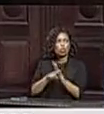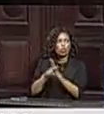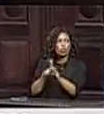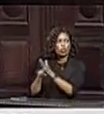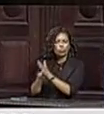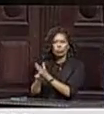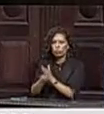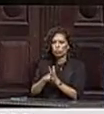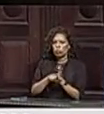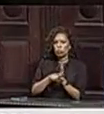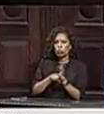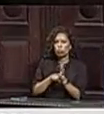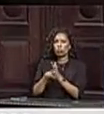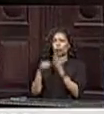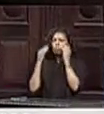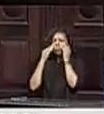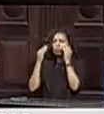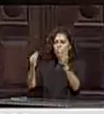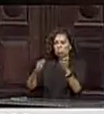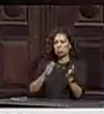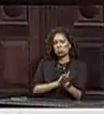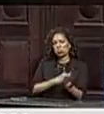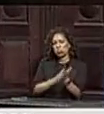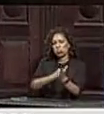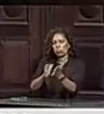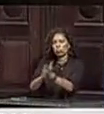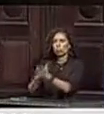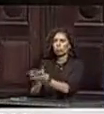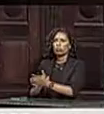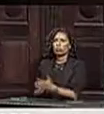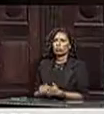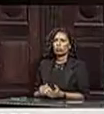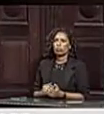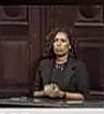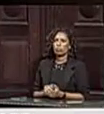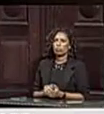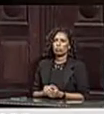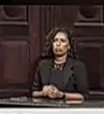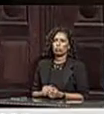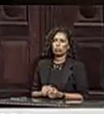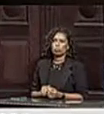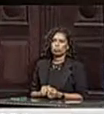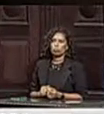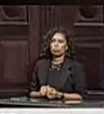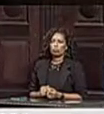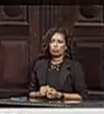uma representação tão expressiva quanto Carlos Alberto de Oliveira,